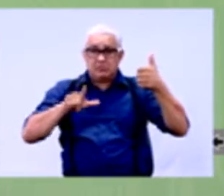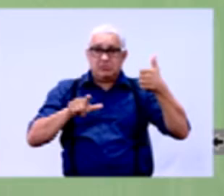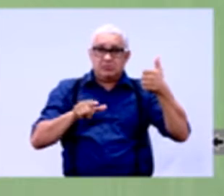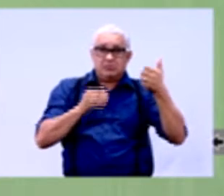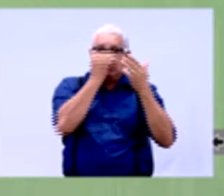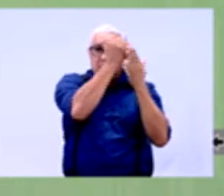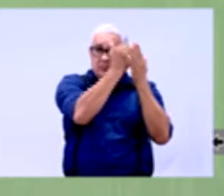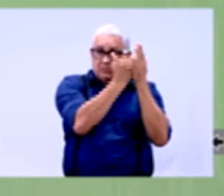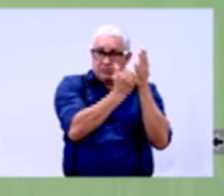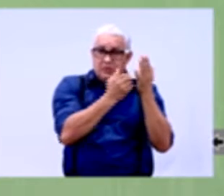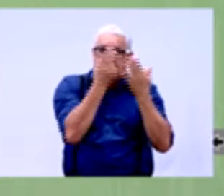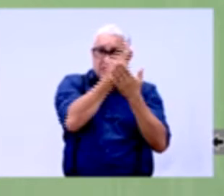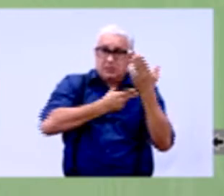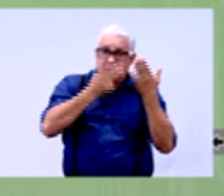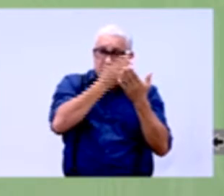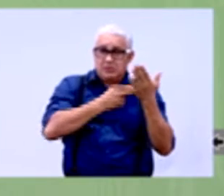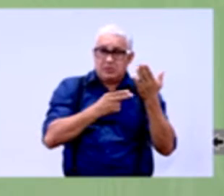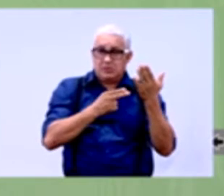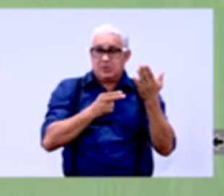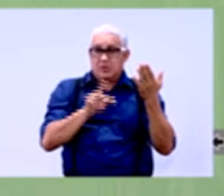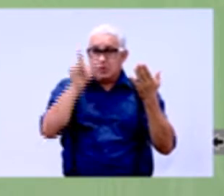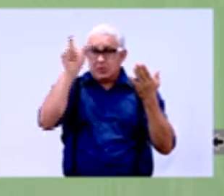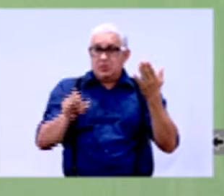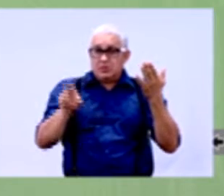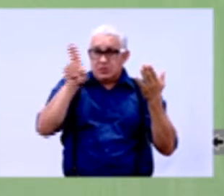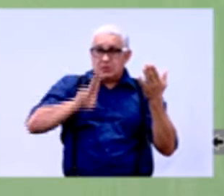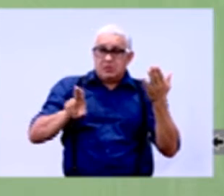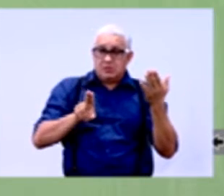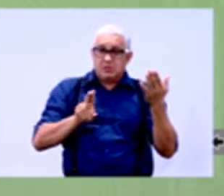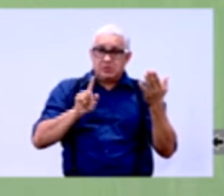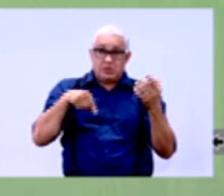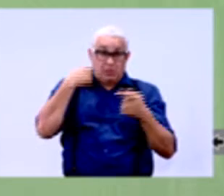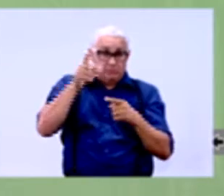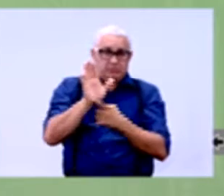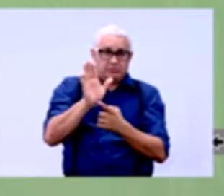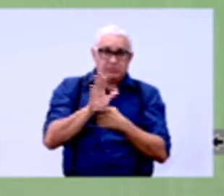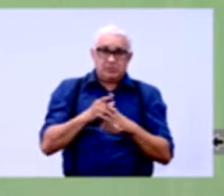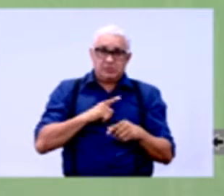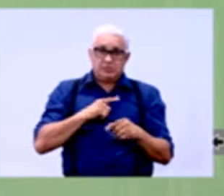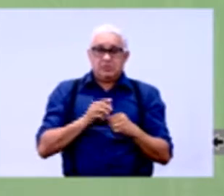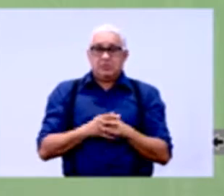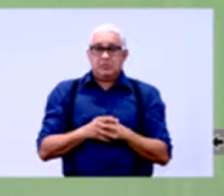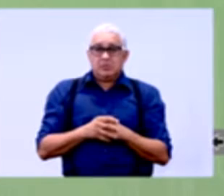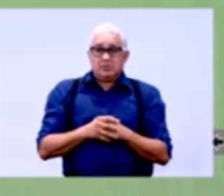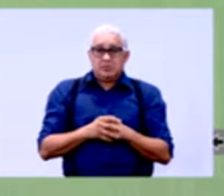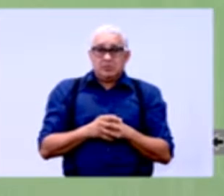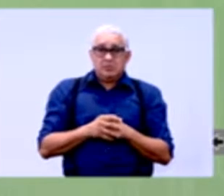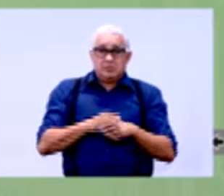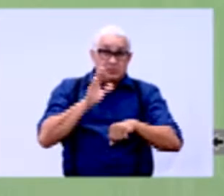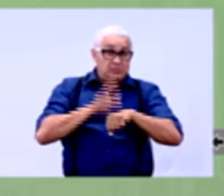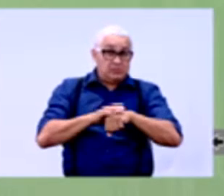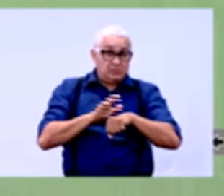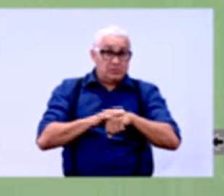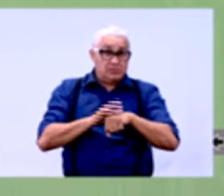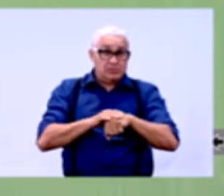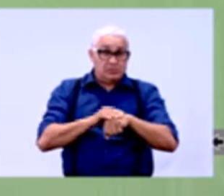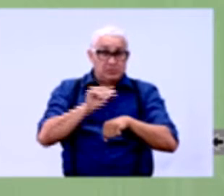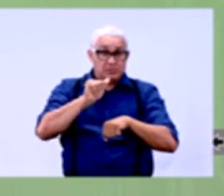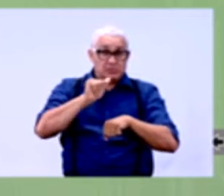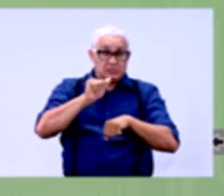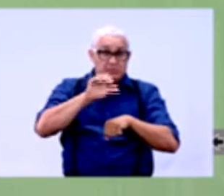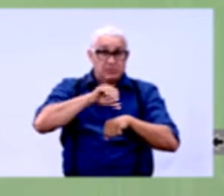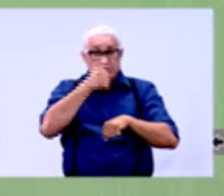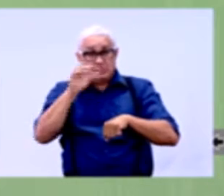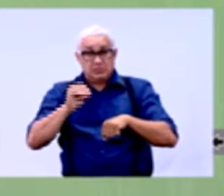nós temos o exemplo visual que eu vou mostrar a seguir, nós temos a ação do